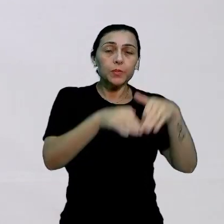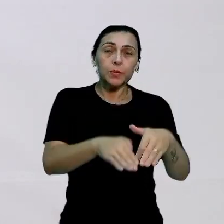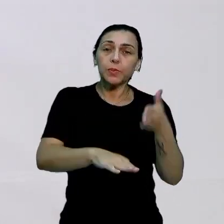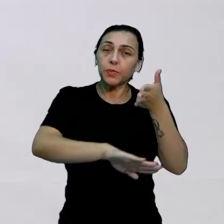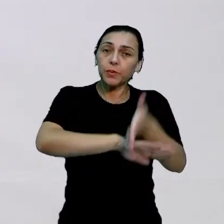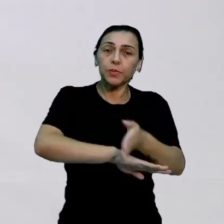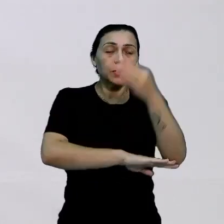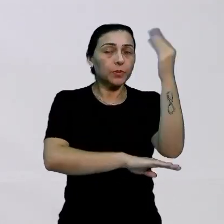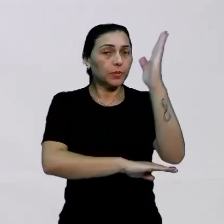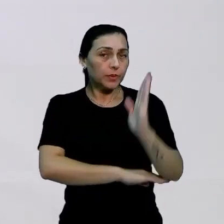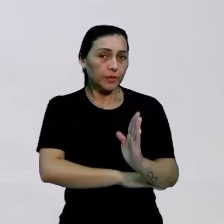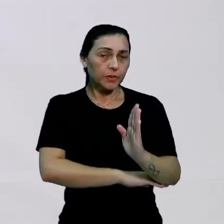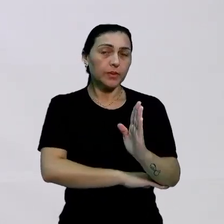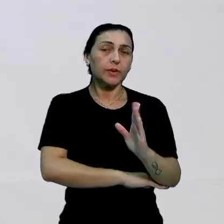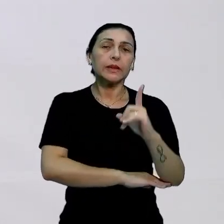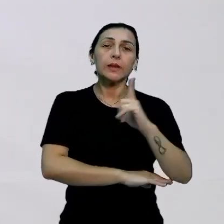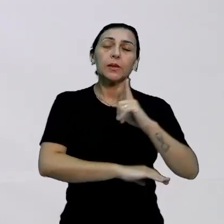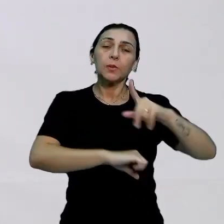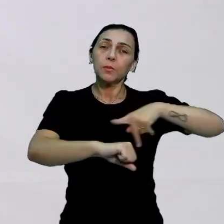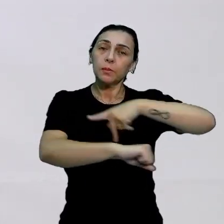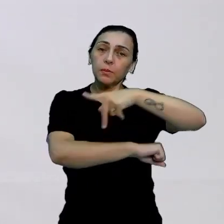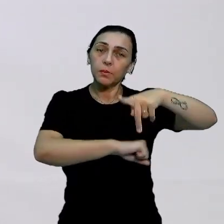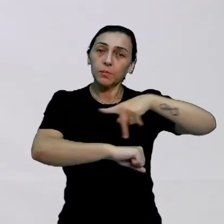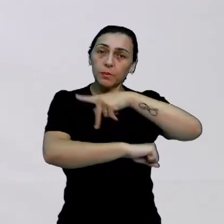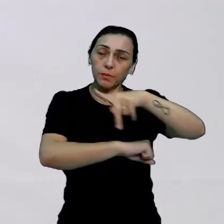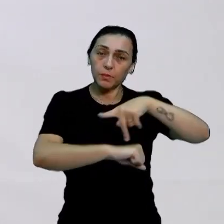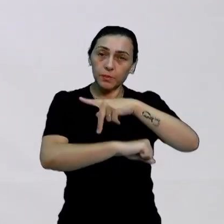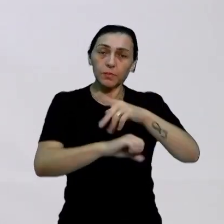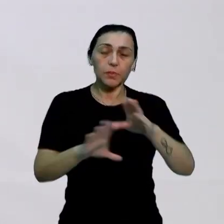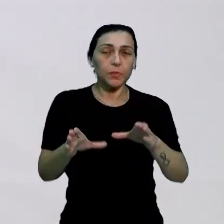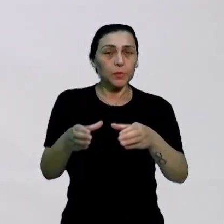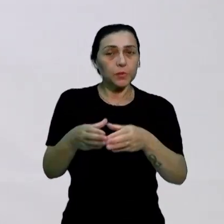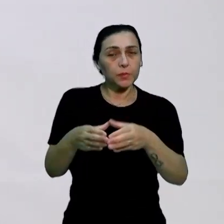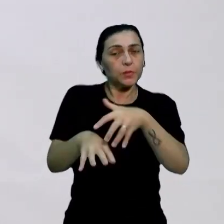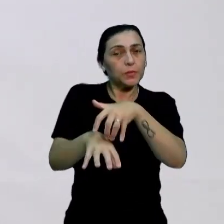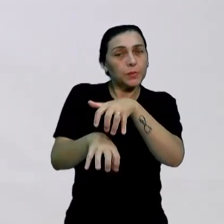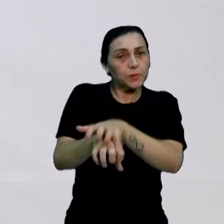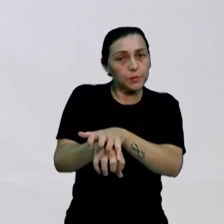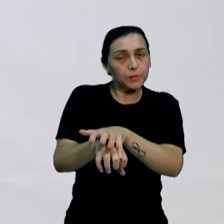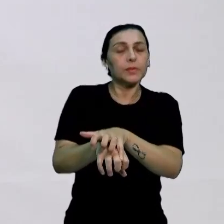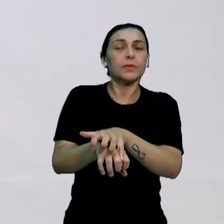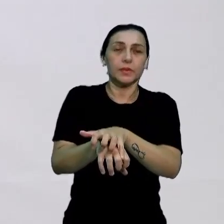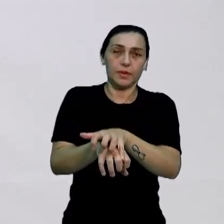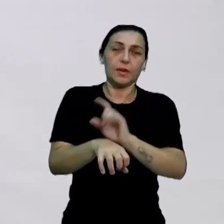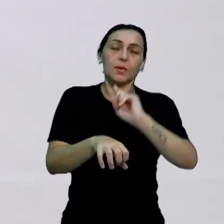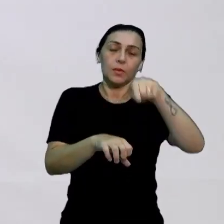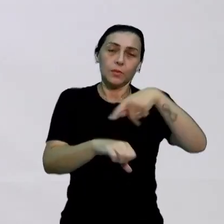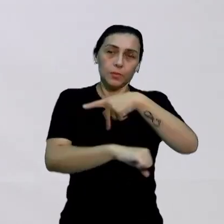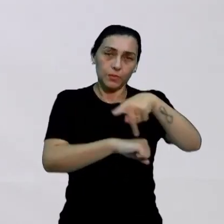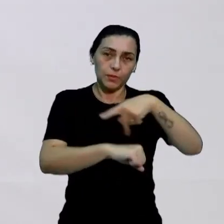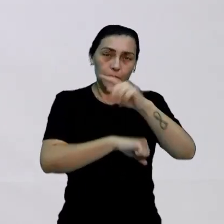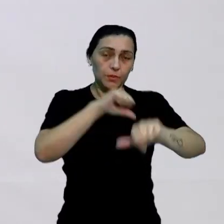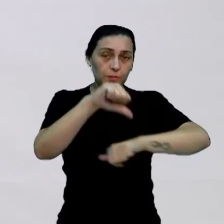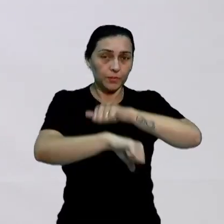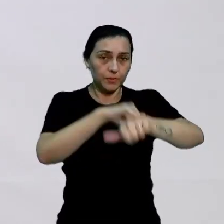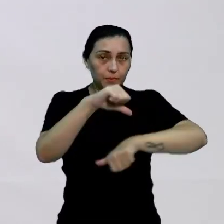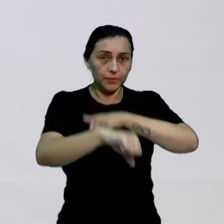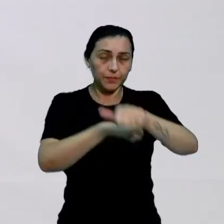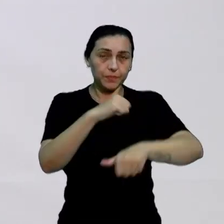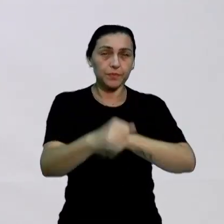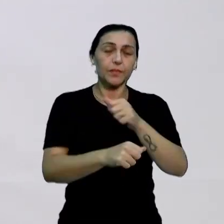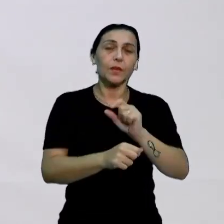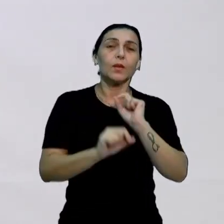visitar, colocam o país, a colônia, que logo posteriormente se torna país, como se fosse